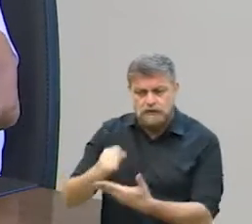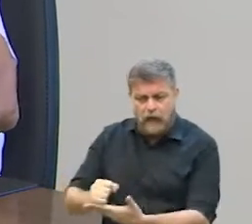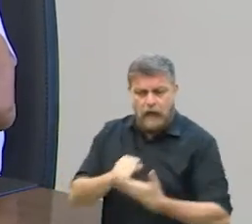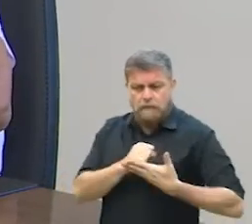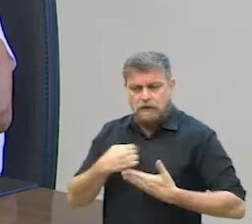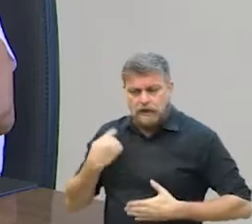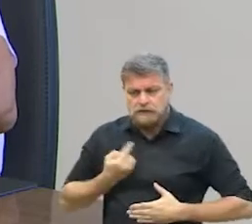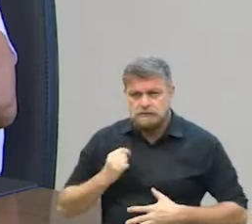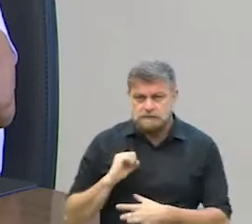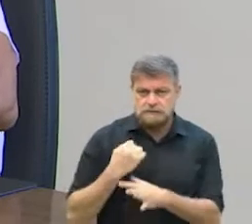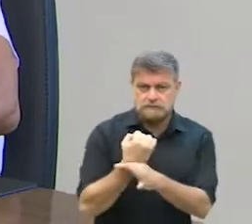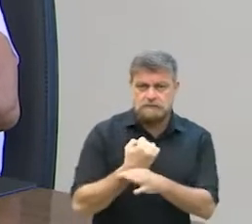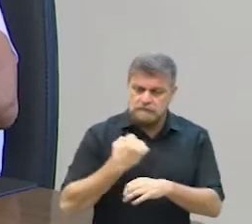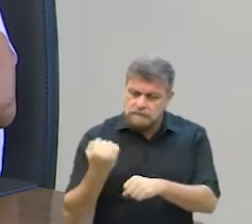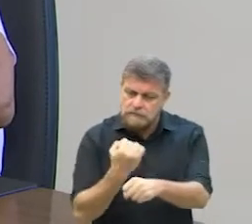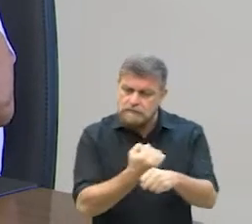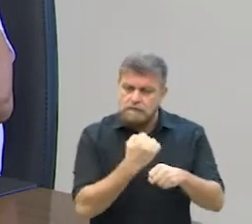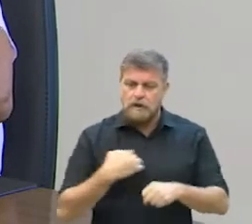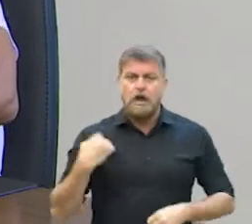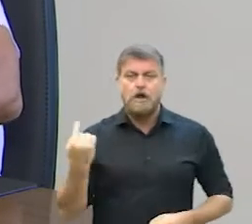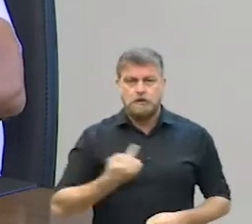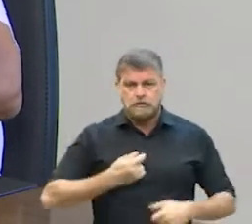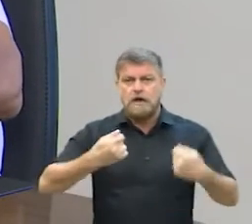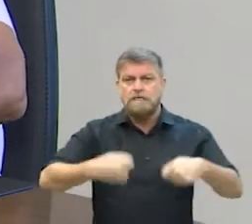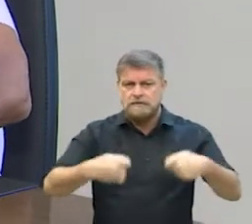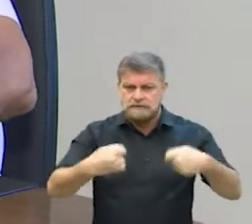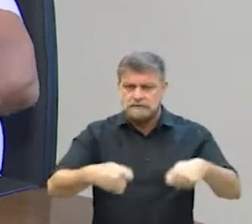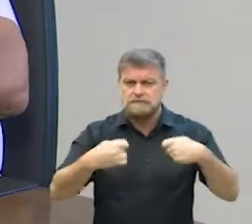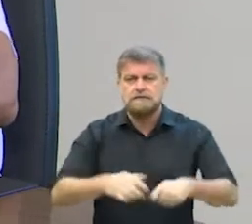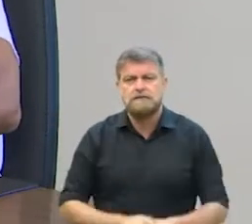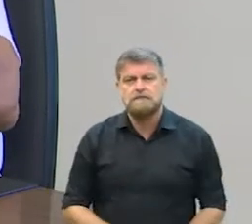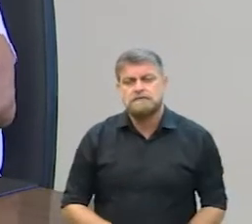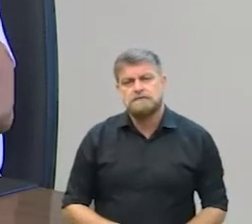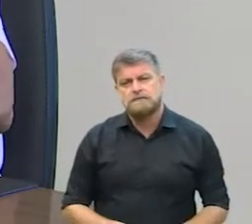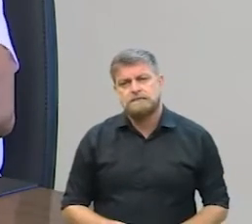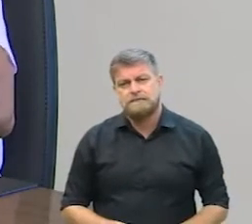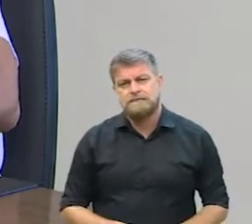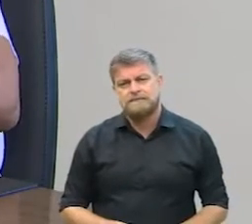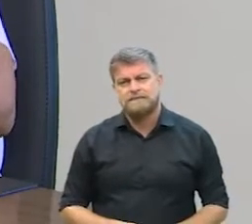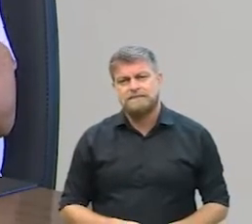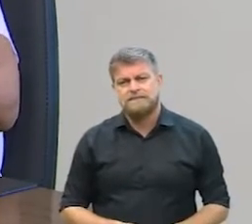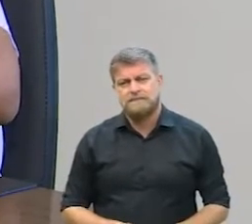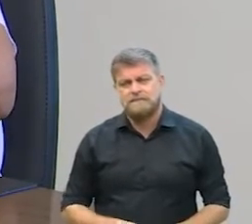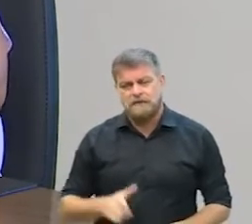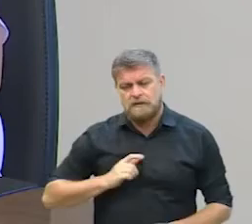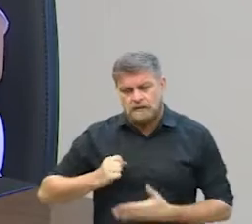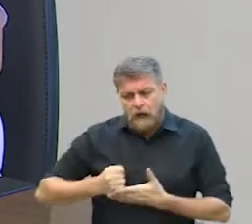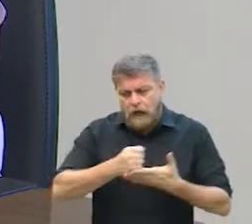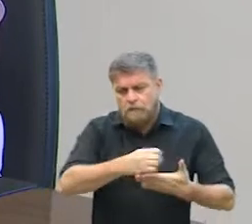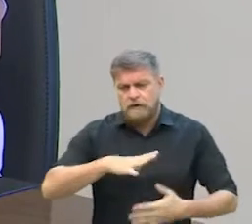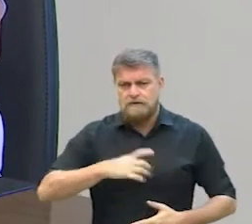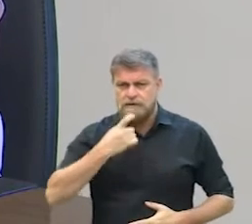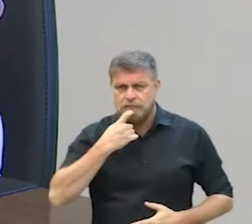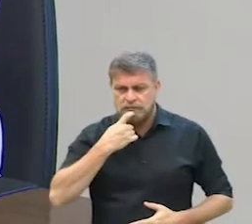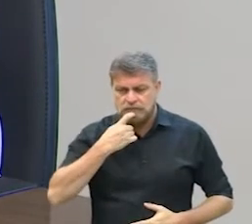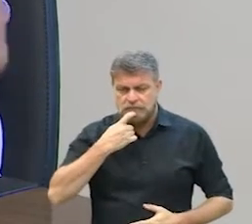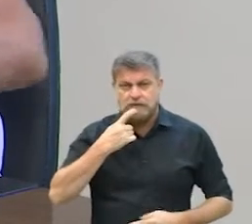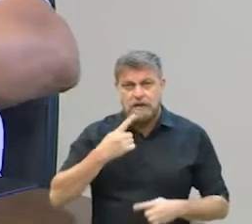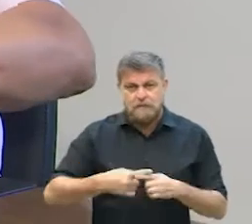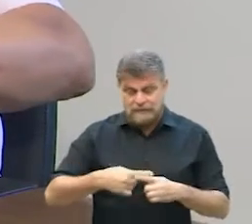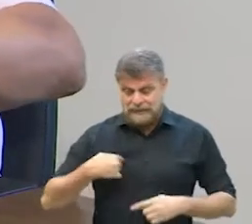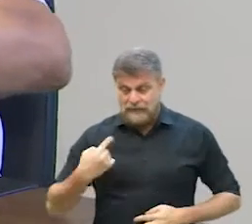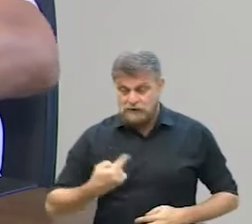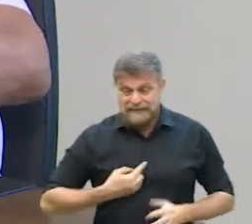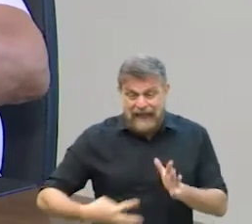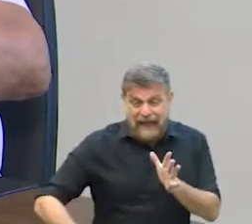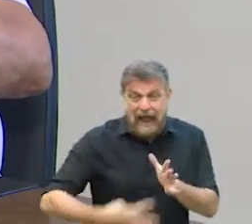República, para que eles possam nos dar a garantia de construção daquilo que nós precisamos e tá